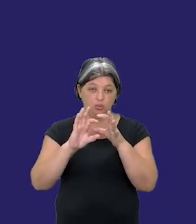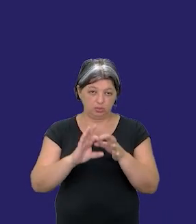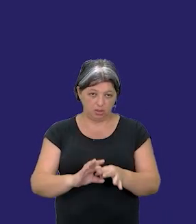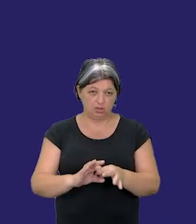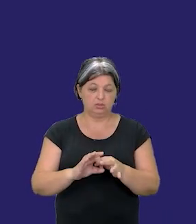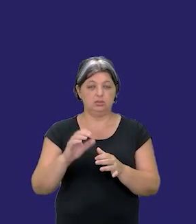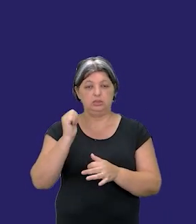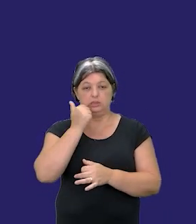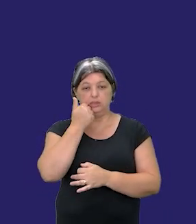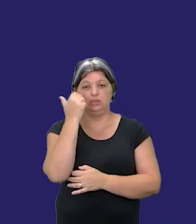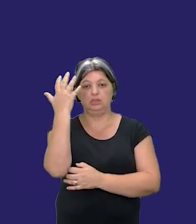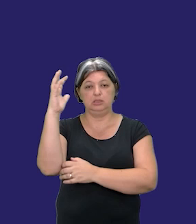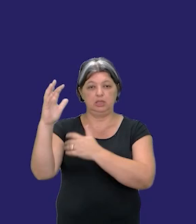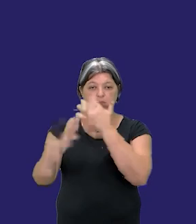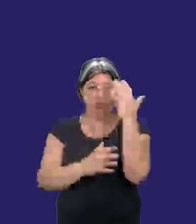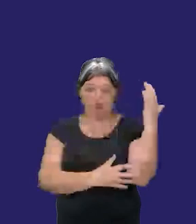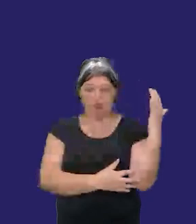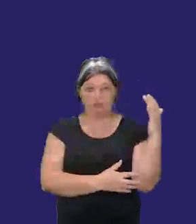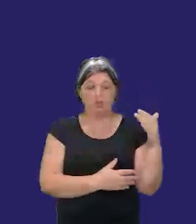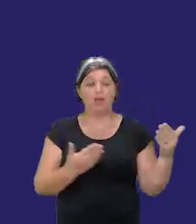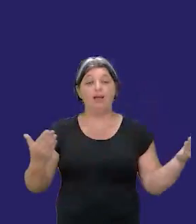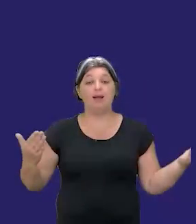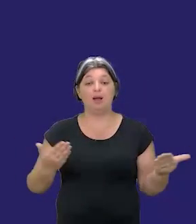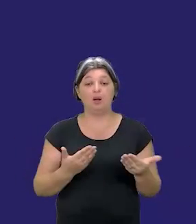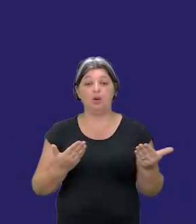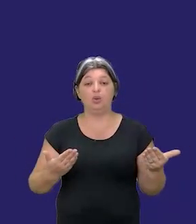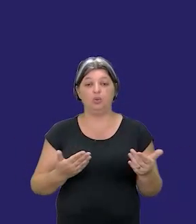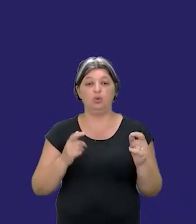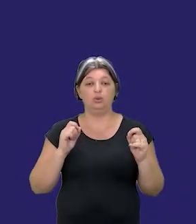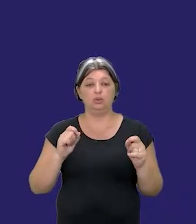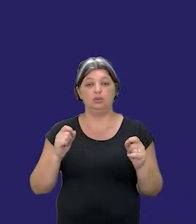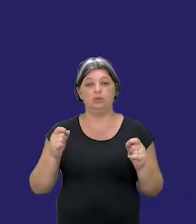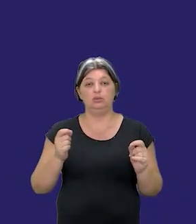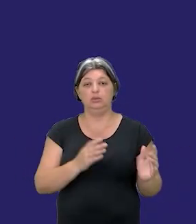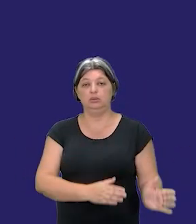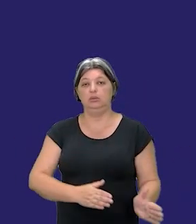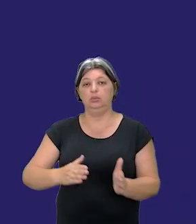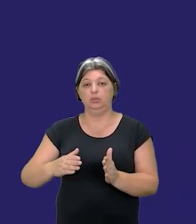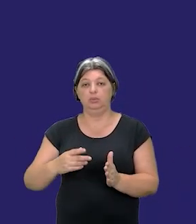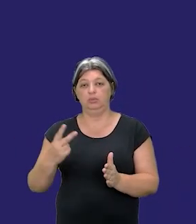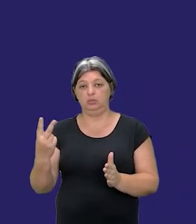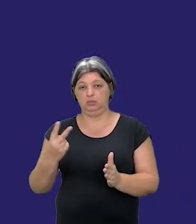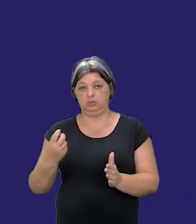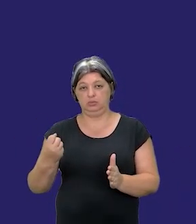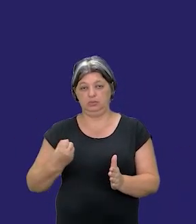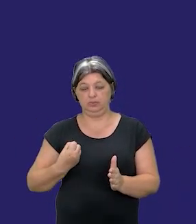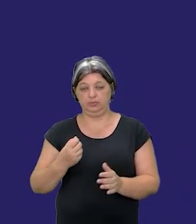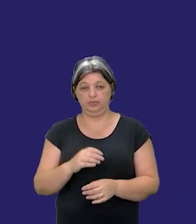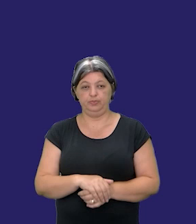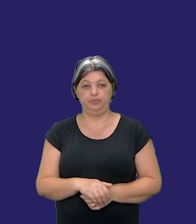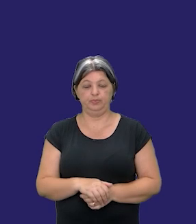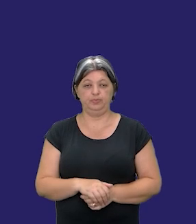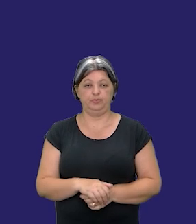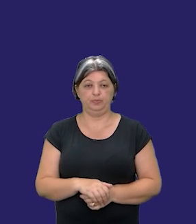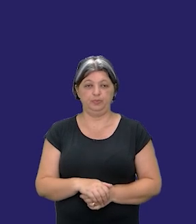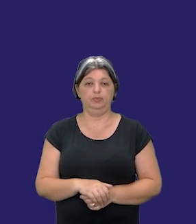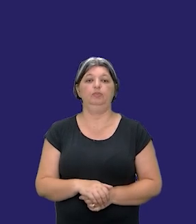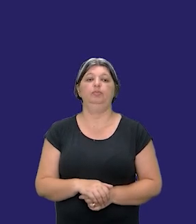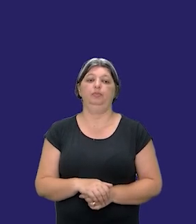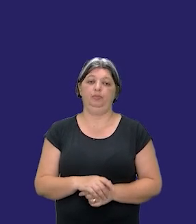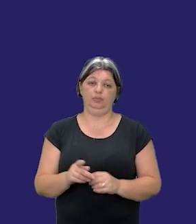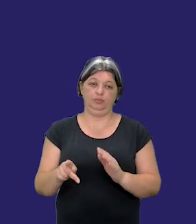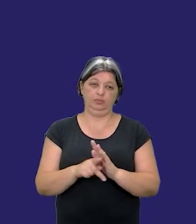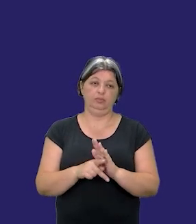da natureza. A gente agora vai chegar no nosso momento 2, que vamos trabalhar um pouquinho em cima da plataforma